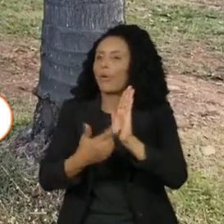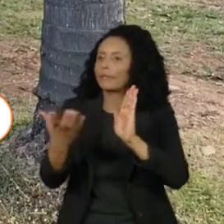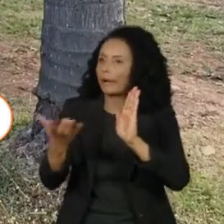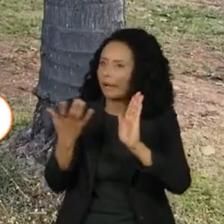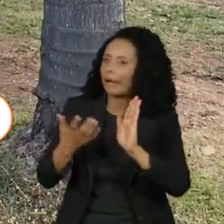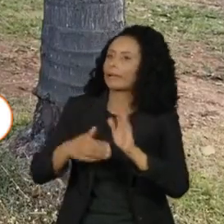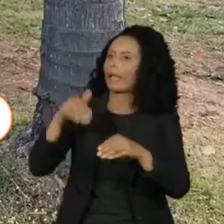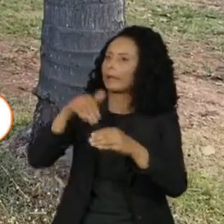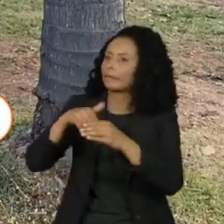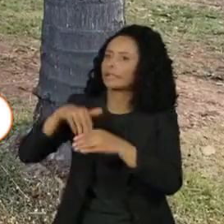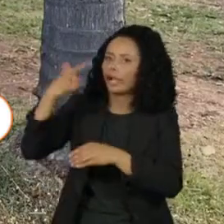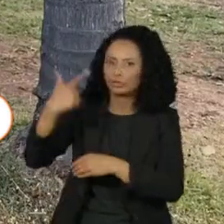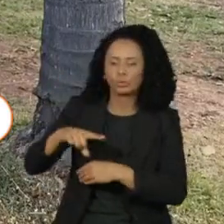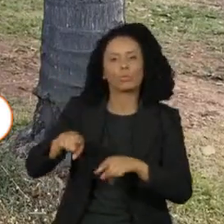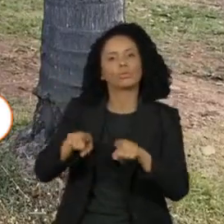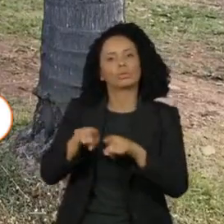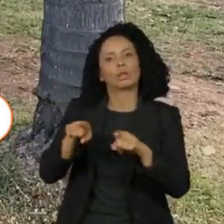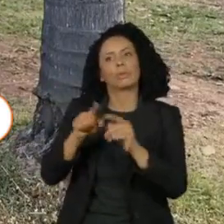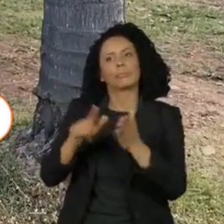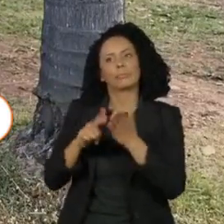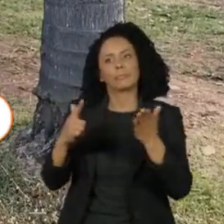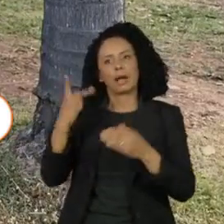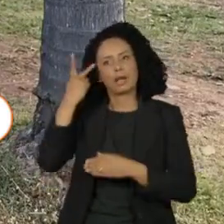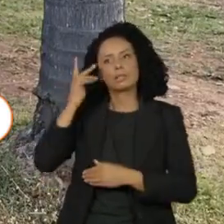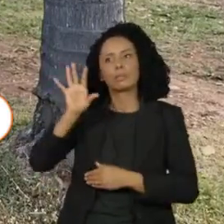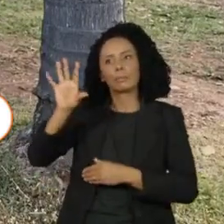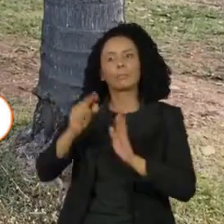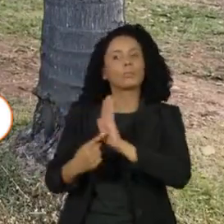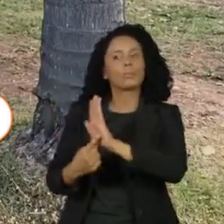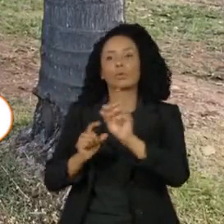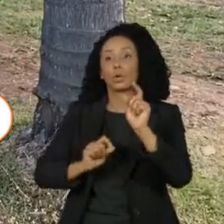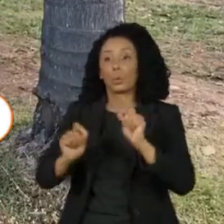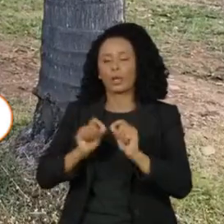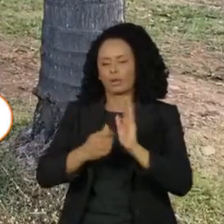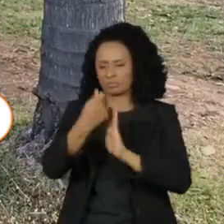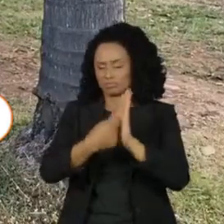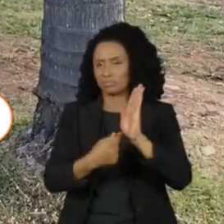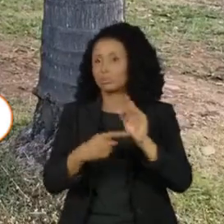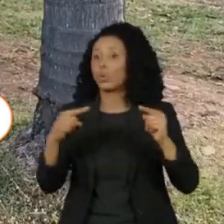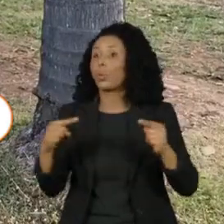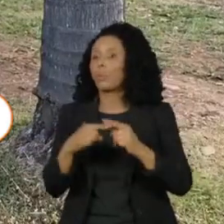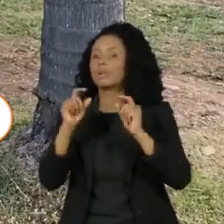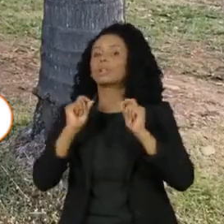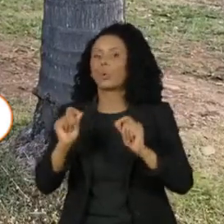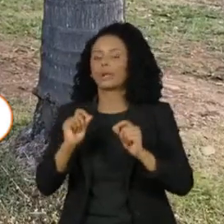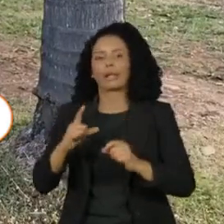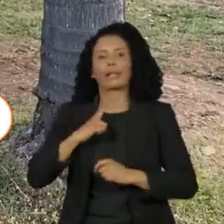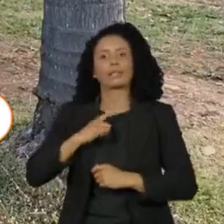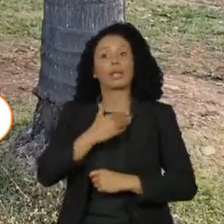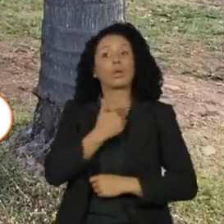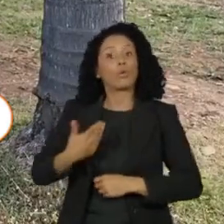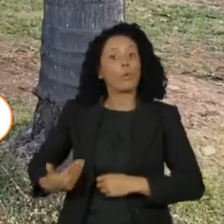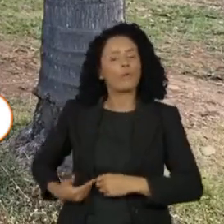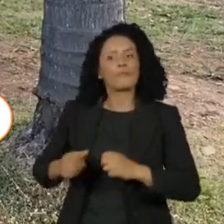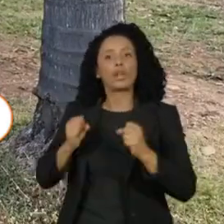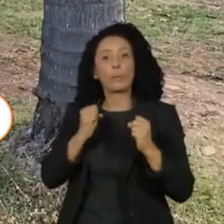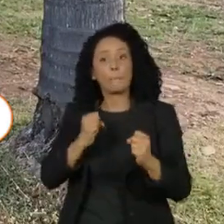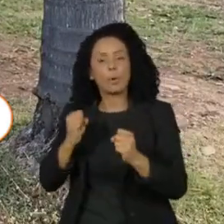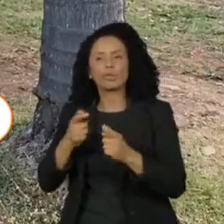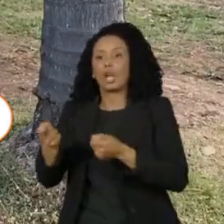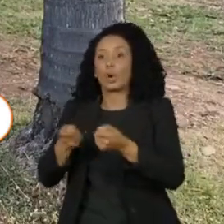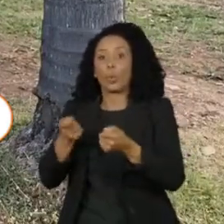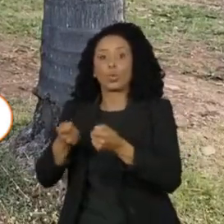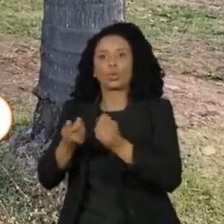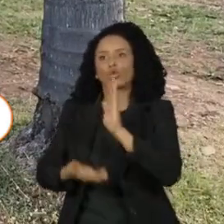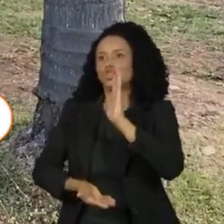jornal O Estado de São Paulo esse texto é visto como uma tentativa é de retirar poder e controle dos governadores